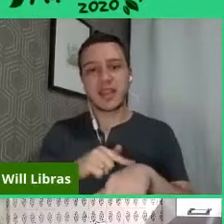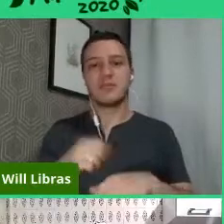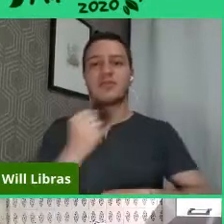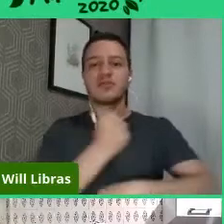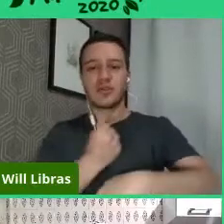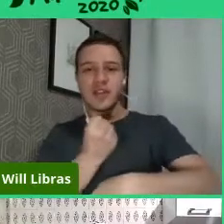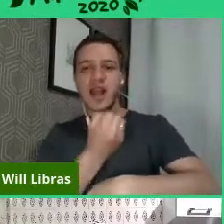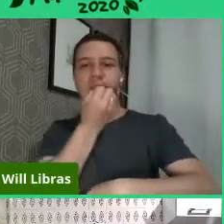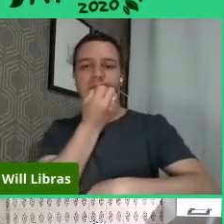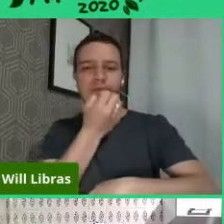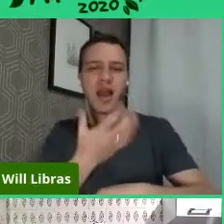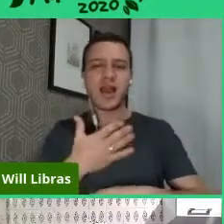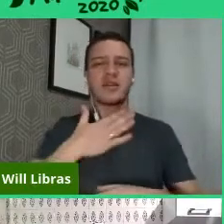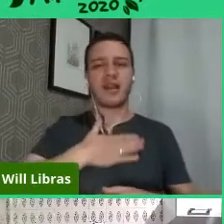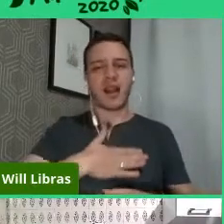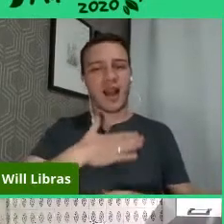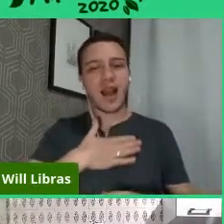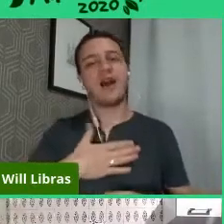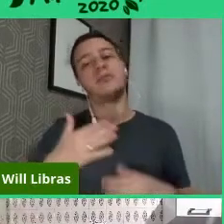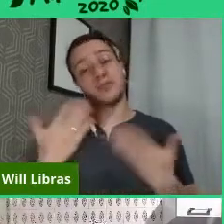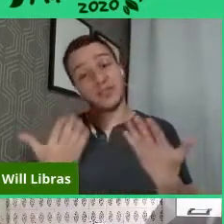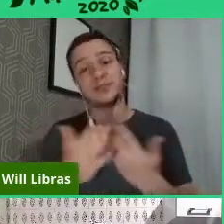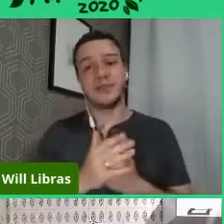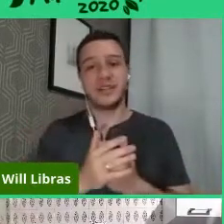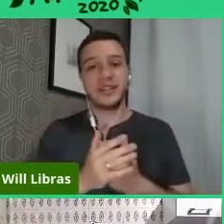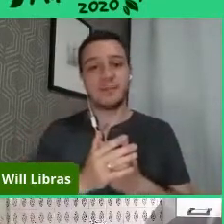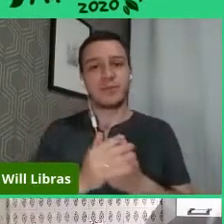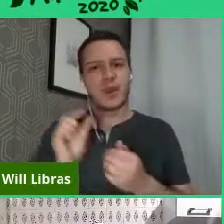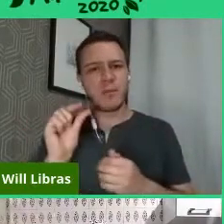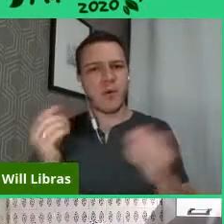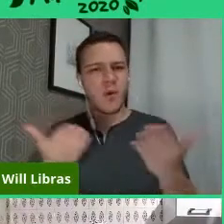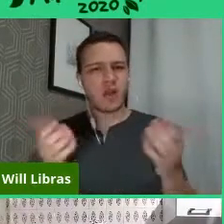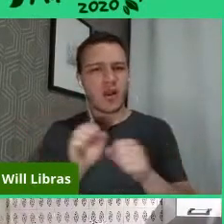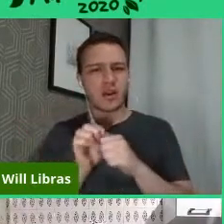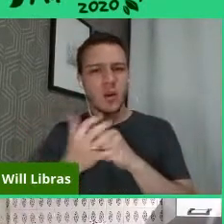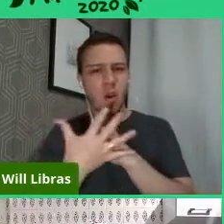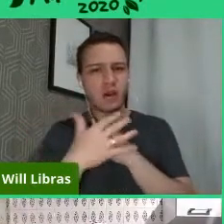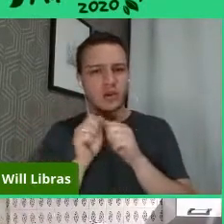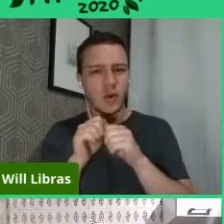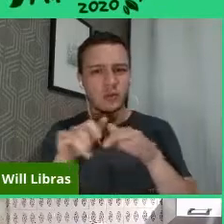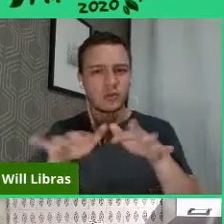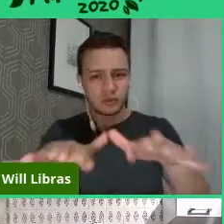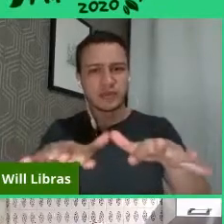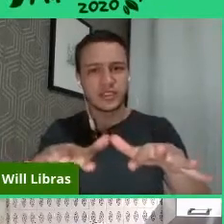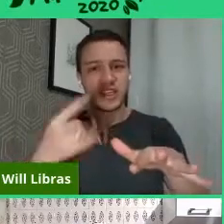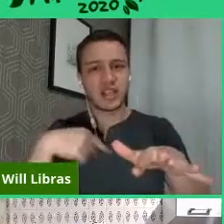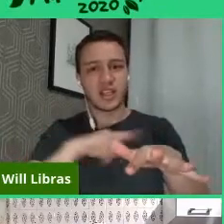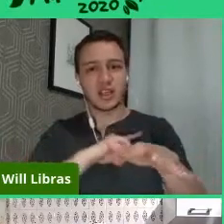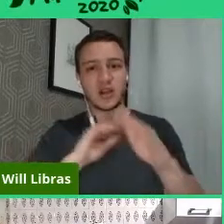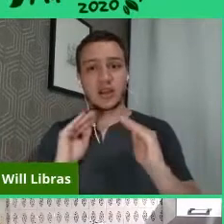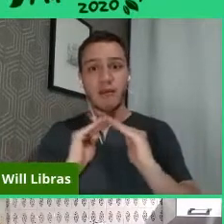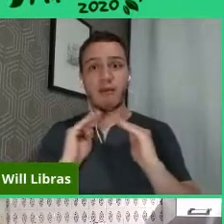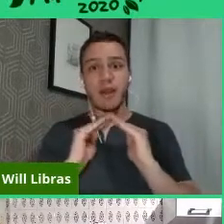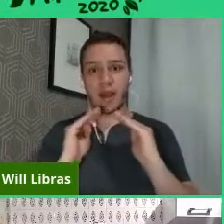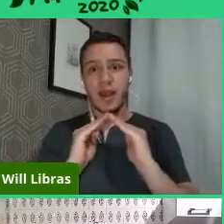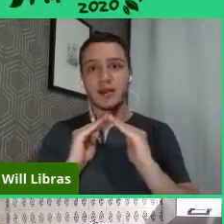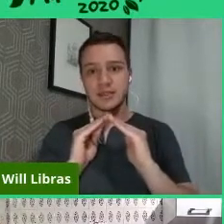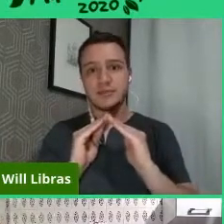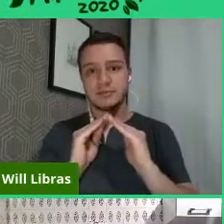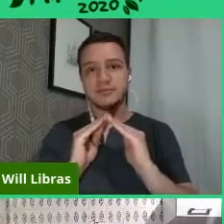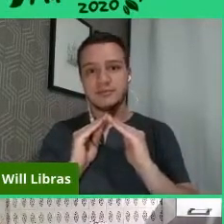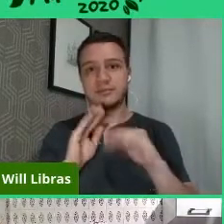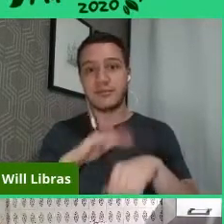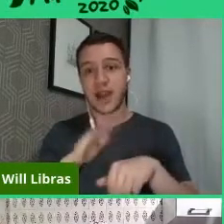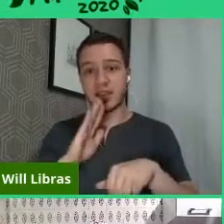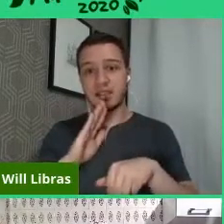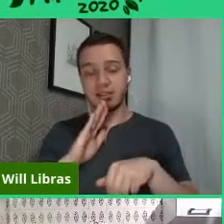isso. Eu acho que um pouco agora, né, dessa pandemia, que a gente ficou alguns dias mais em casa, foi